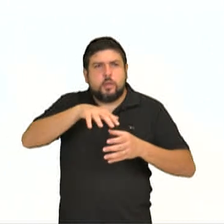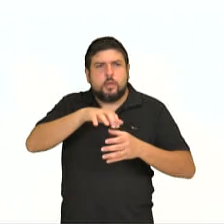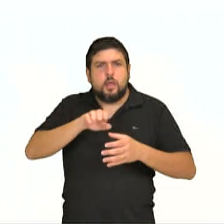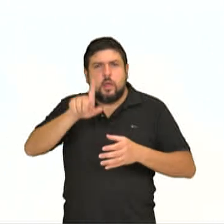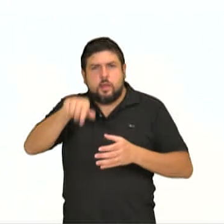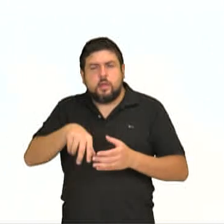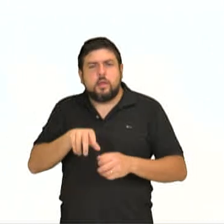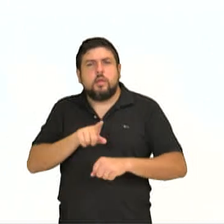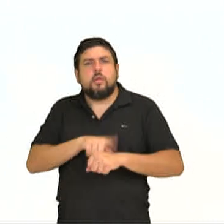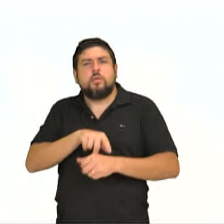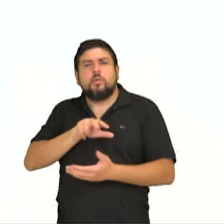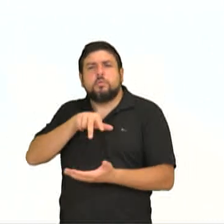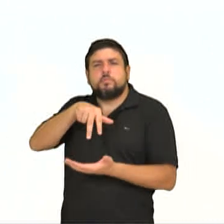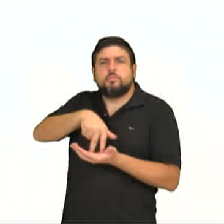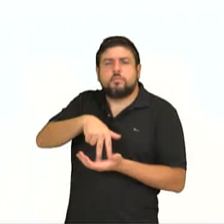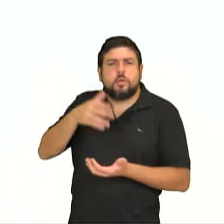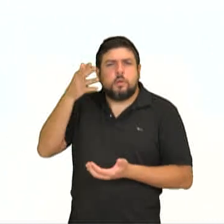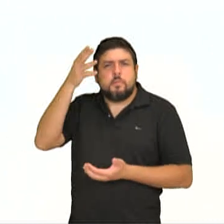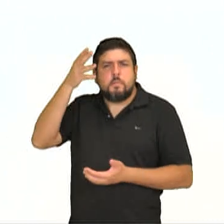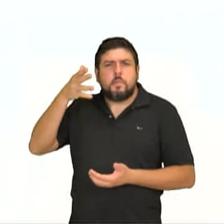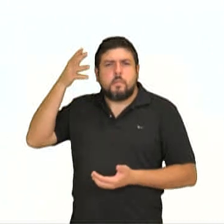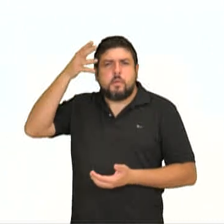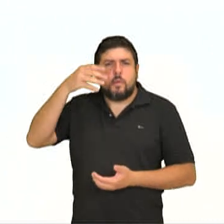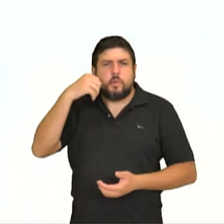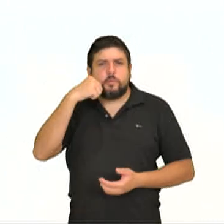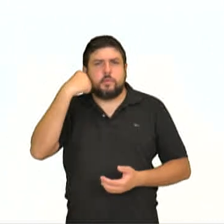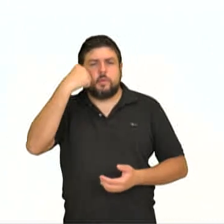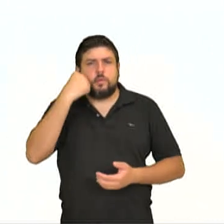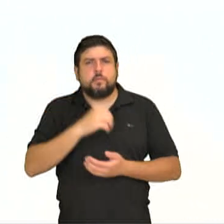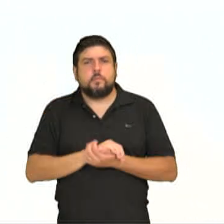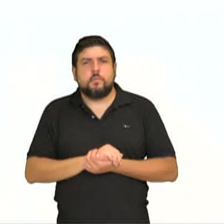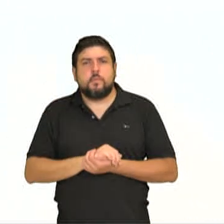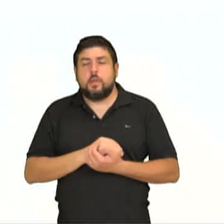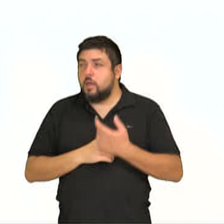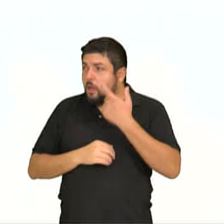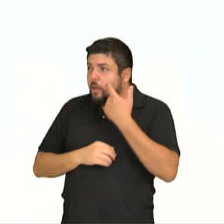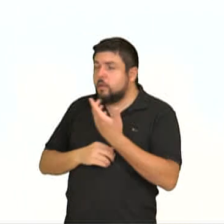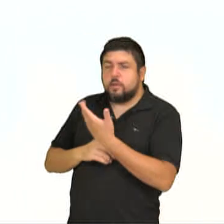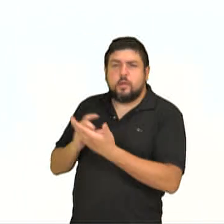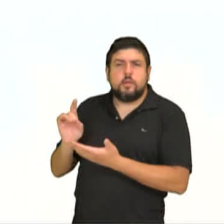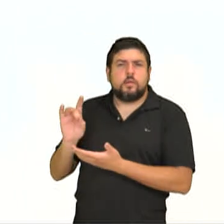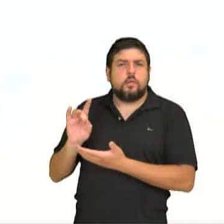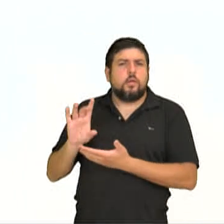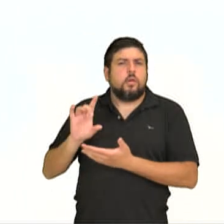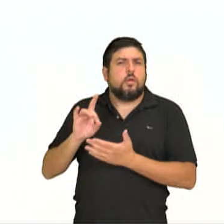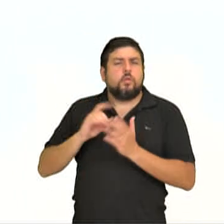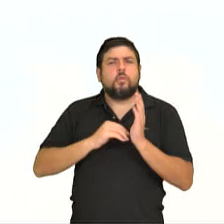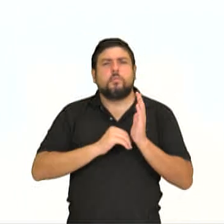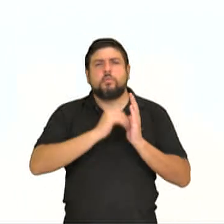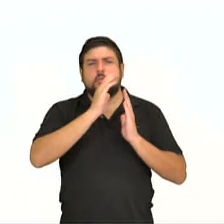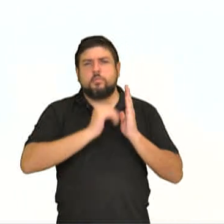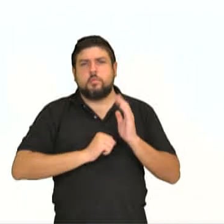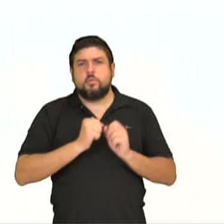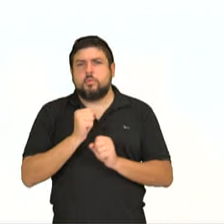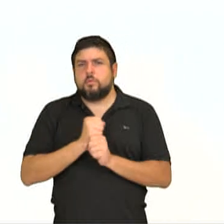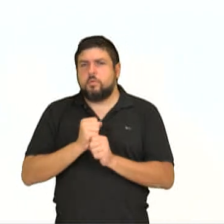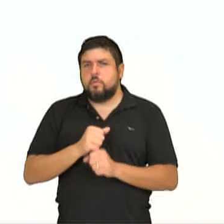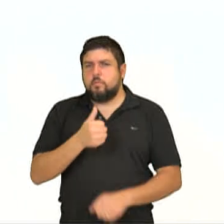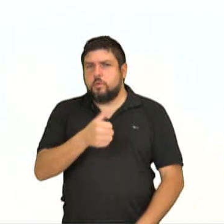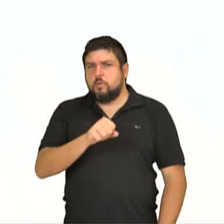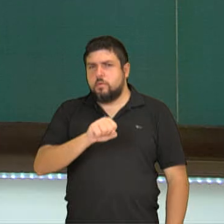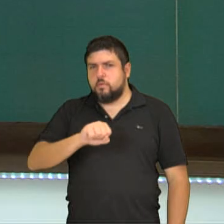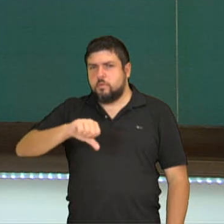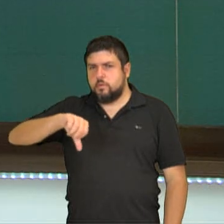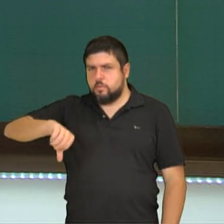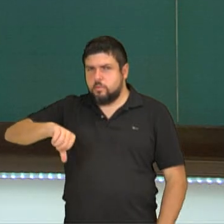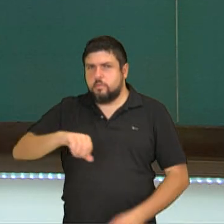de um discurso, né, no Senado romano. Lembrando que isso é uma representatividade, tá, pessoal? 1889, então é uma